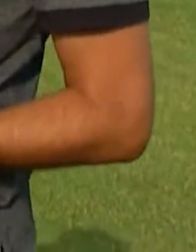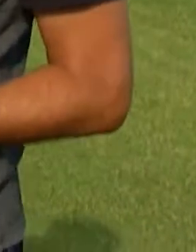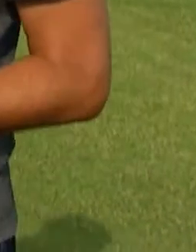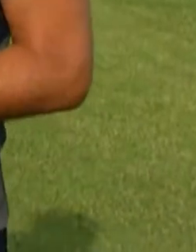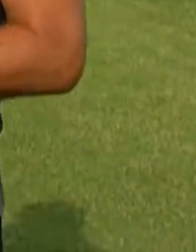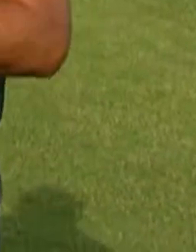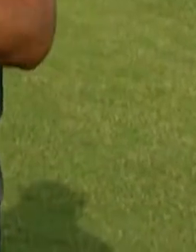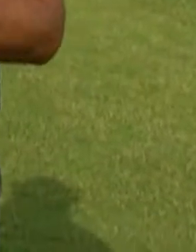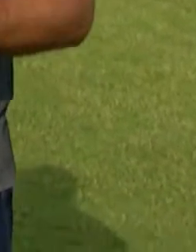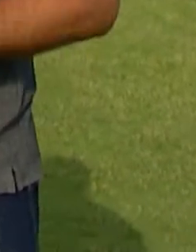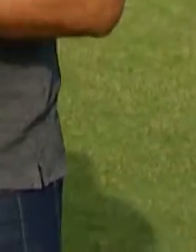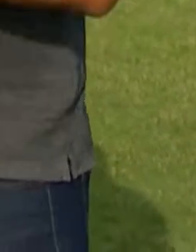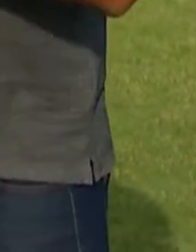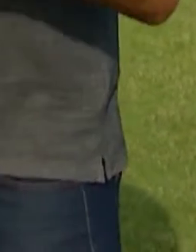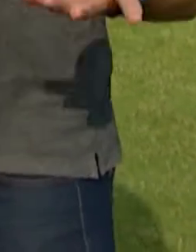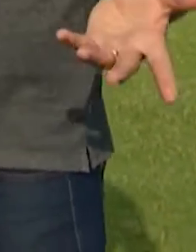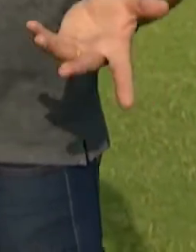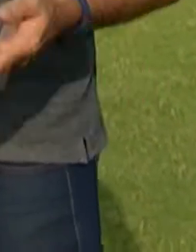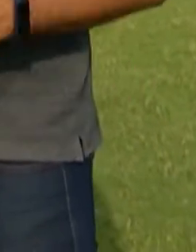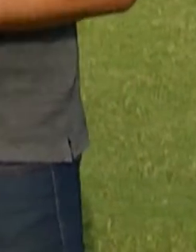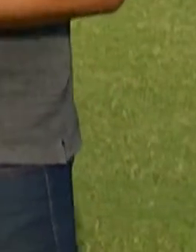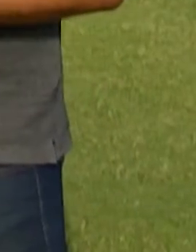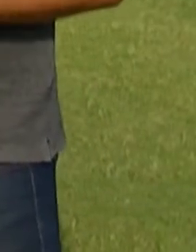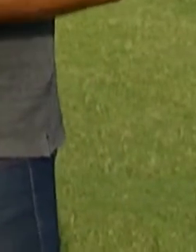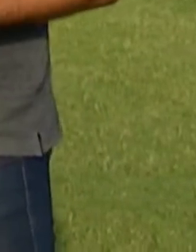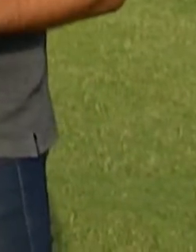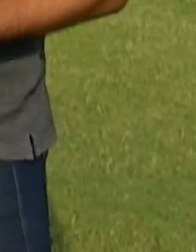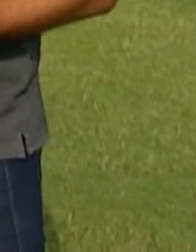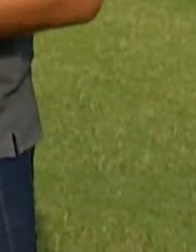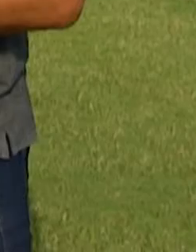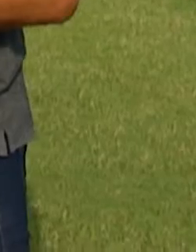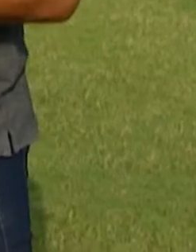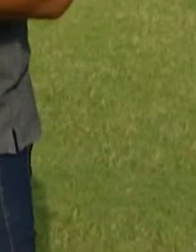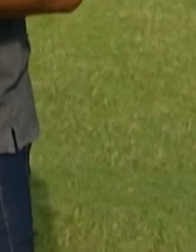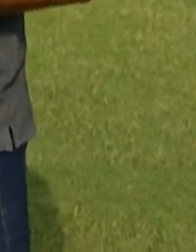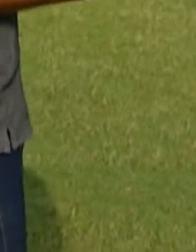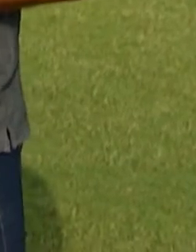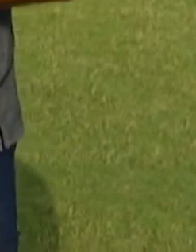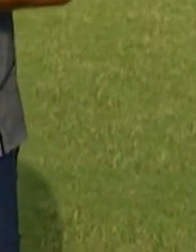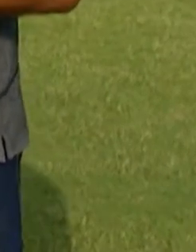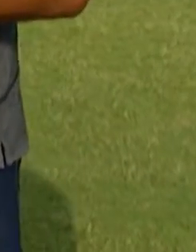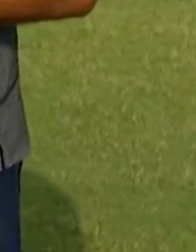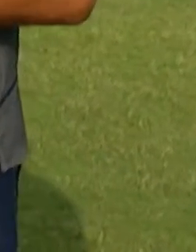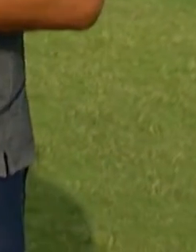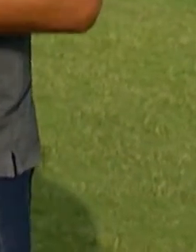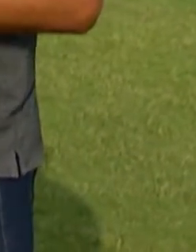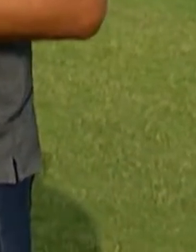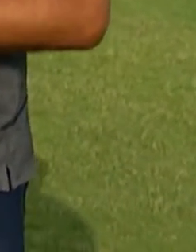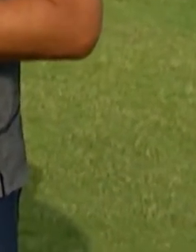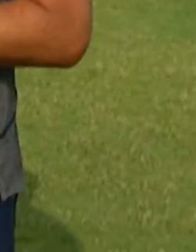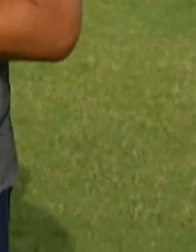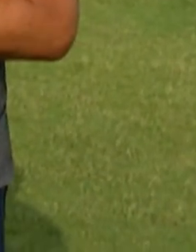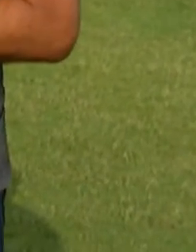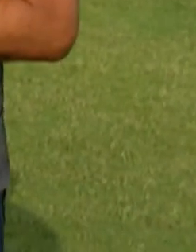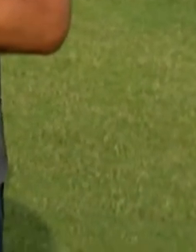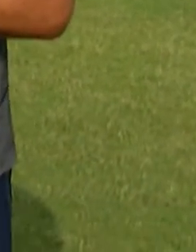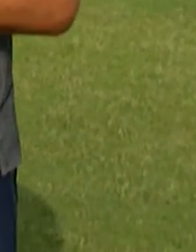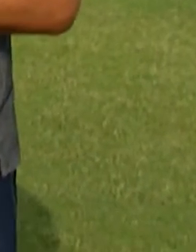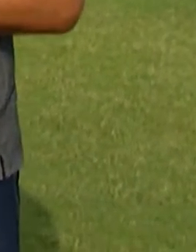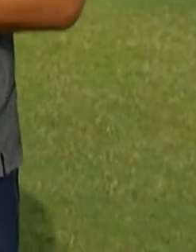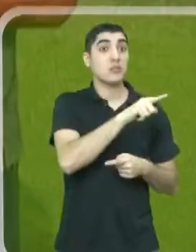Aí falou tudo que, falou, ó, era 300 mil, né? Eu falei, Aí eu falei, pois é, o seu empresário pediu 1